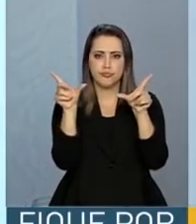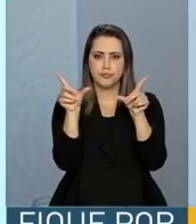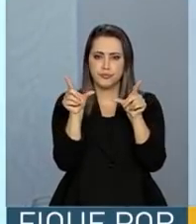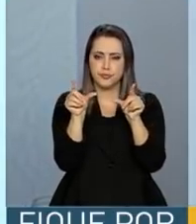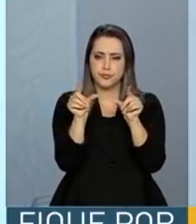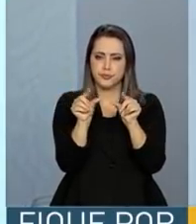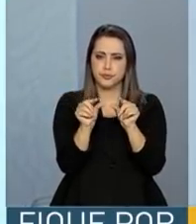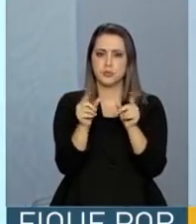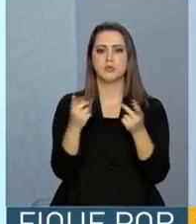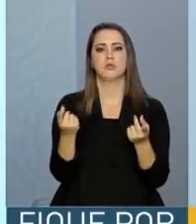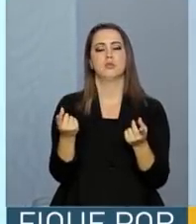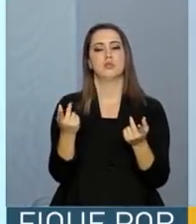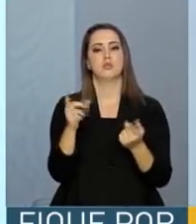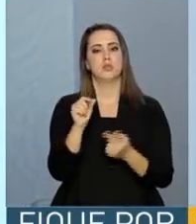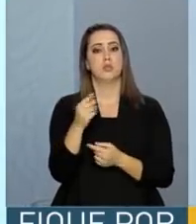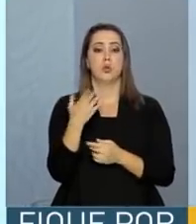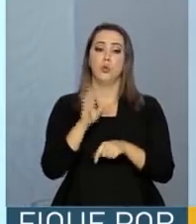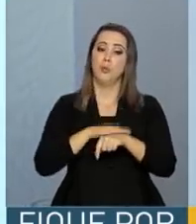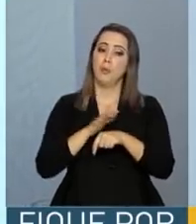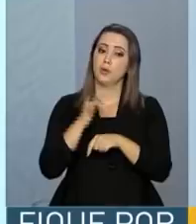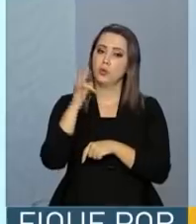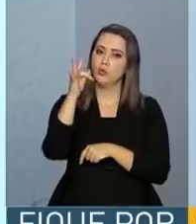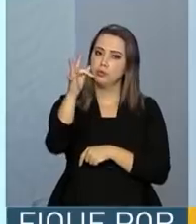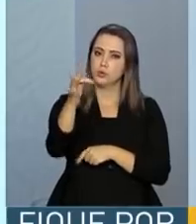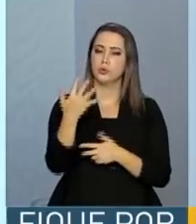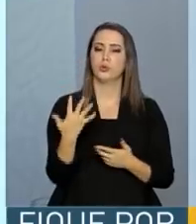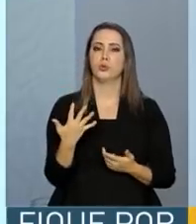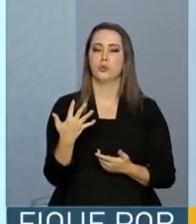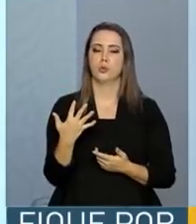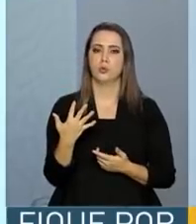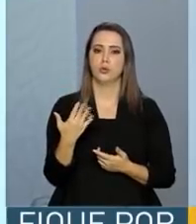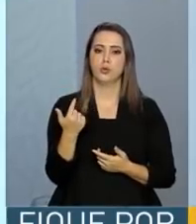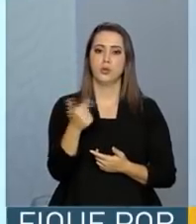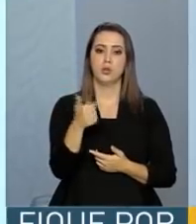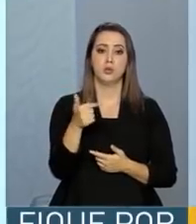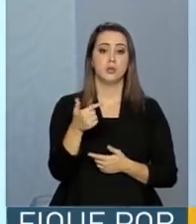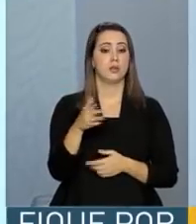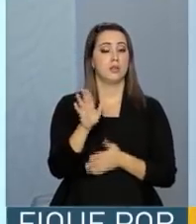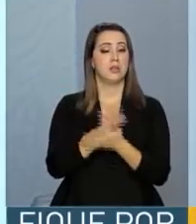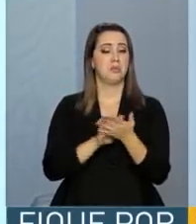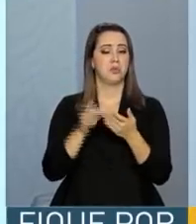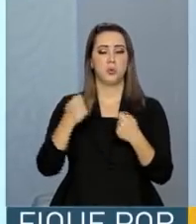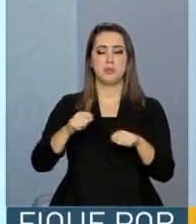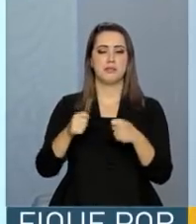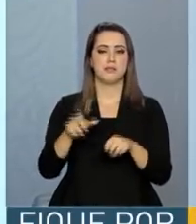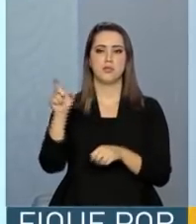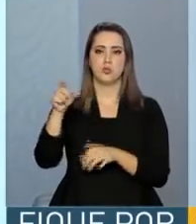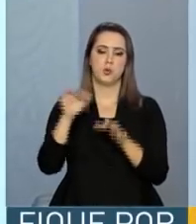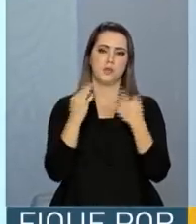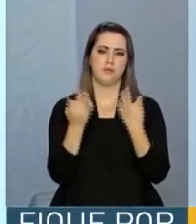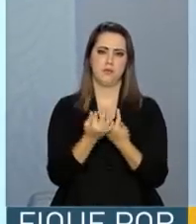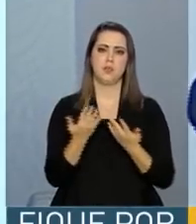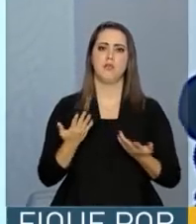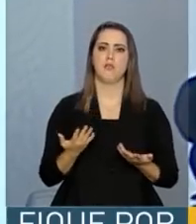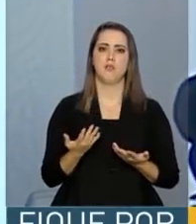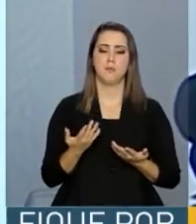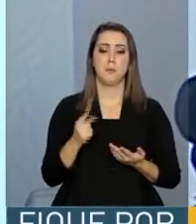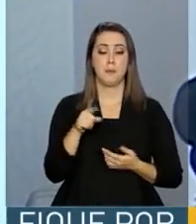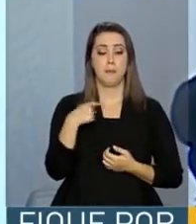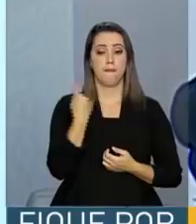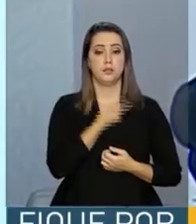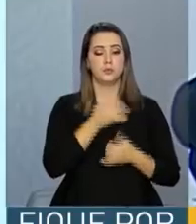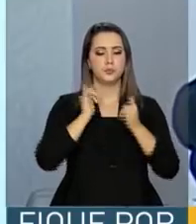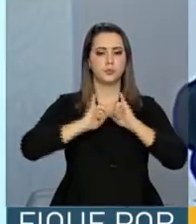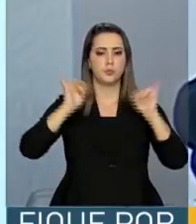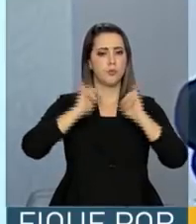responsável é não dado momento não é que não haja sequer mais necessidade do bolsa família não foi sem razão que